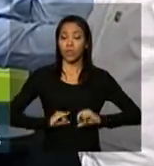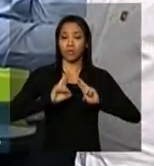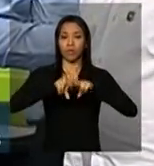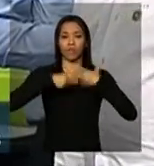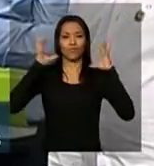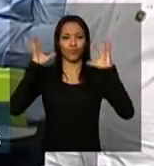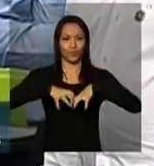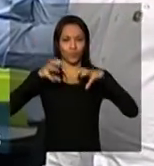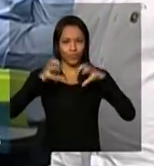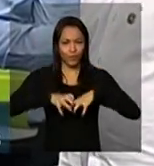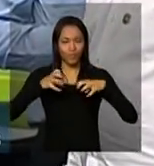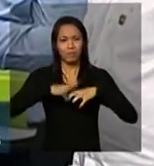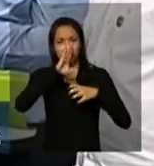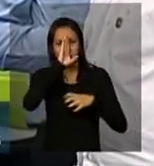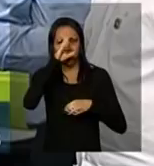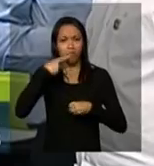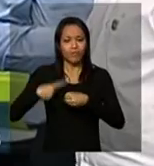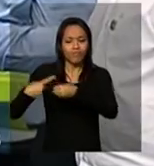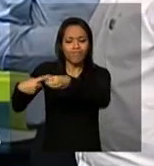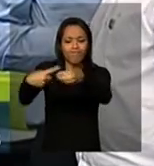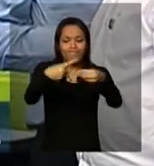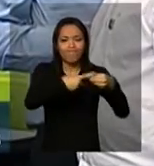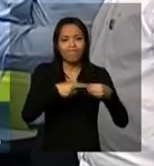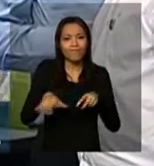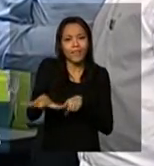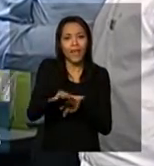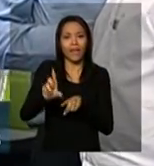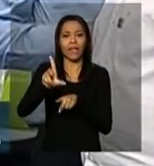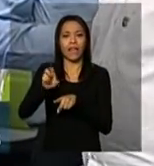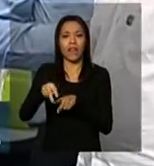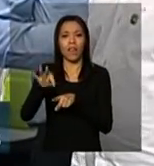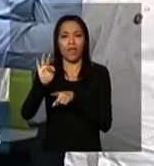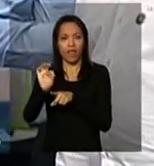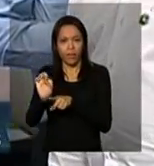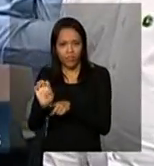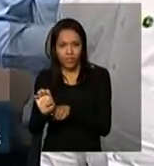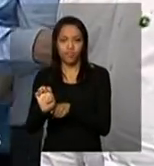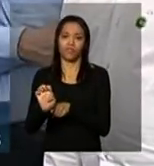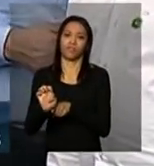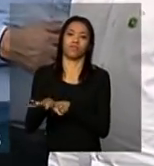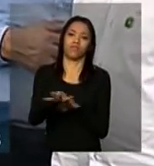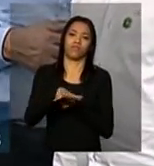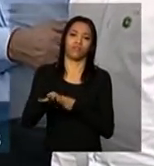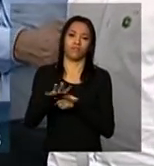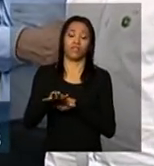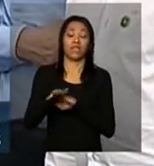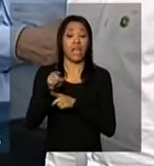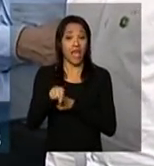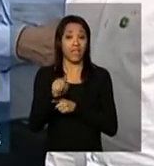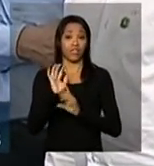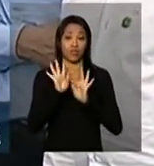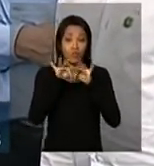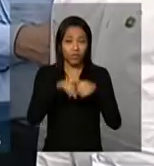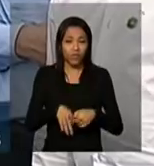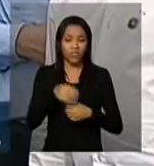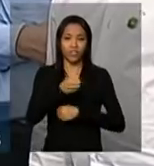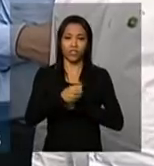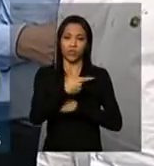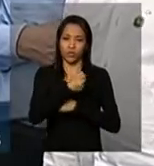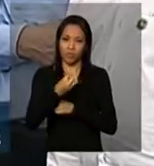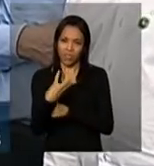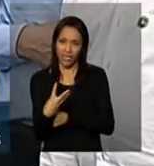né Principalmente municípios da região Leste de Minas Gerais essas chuvas que ocorreram no fim de 2013